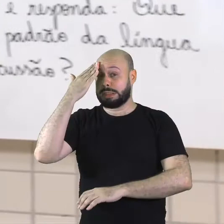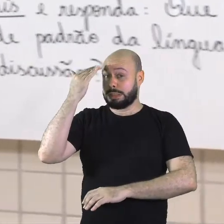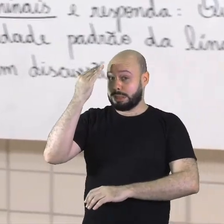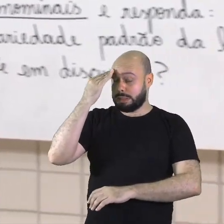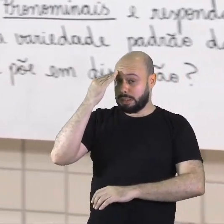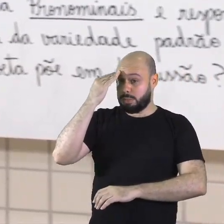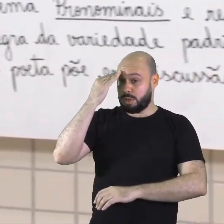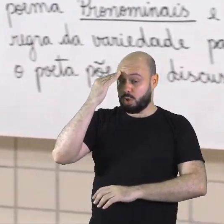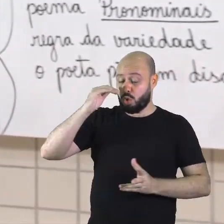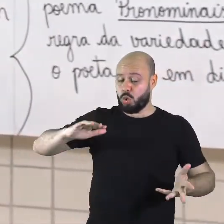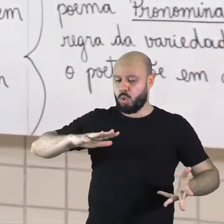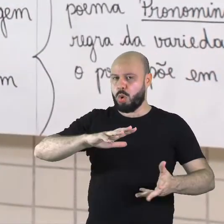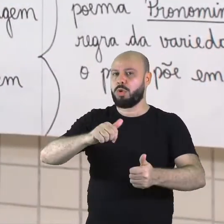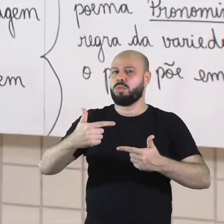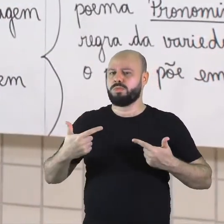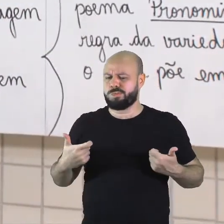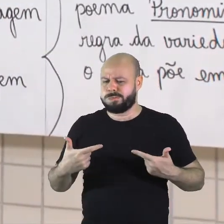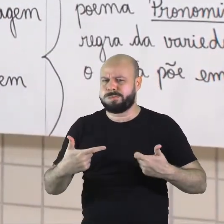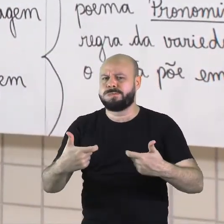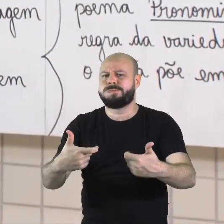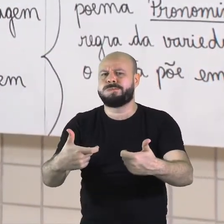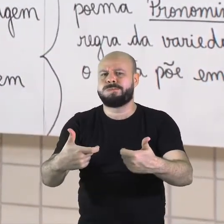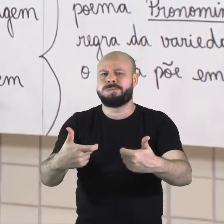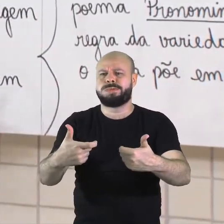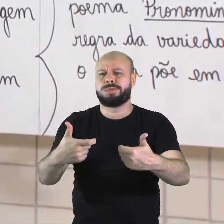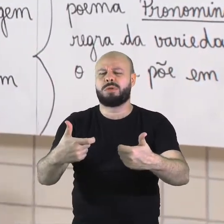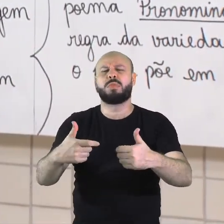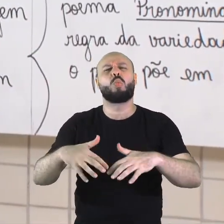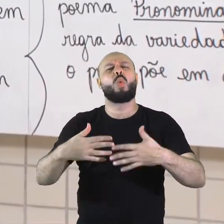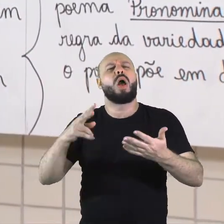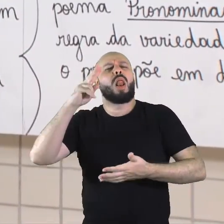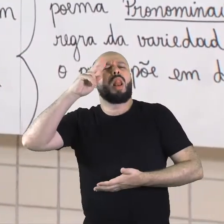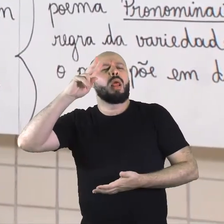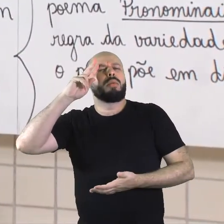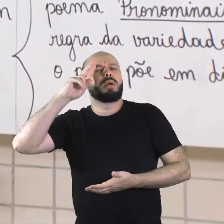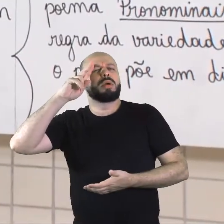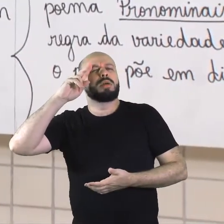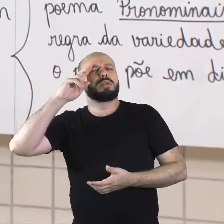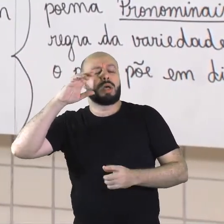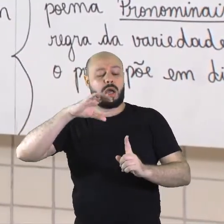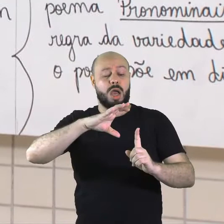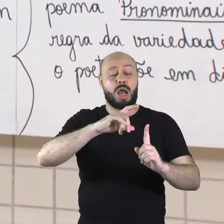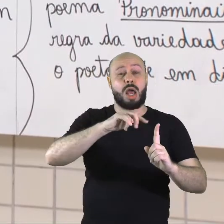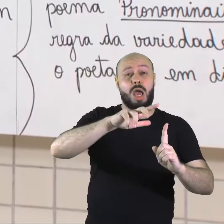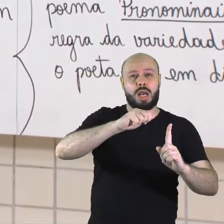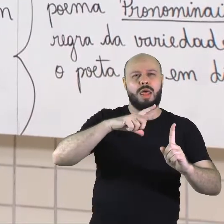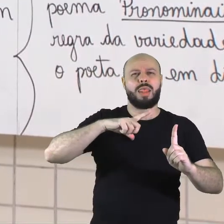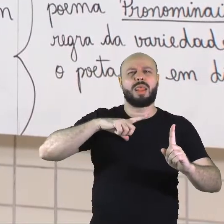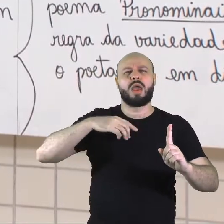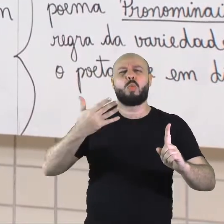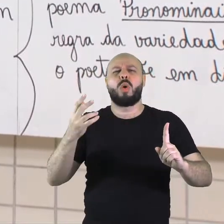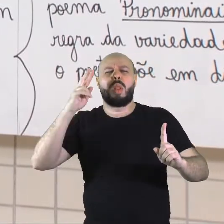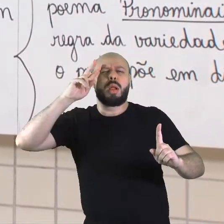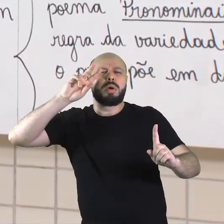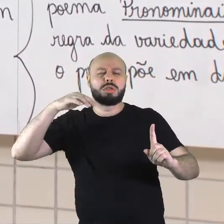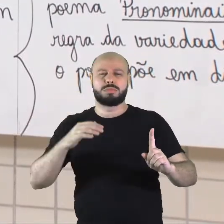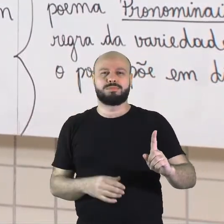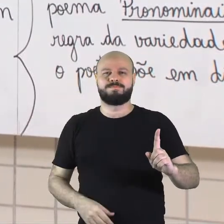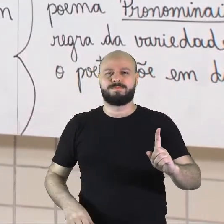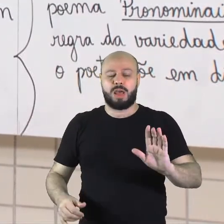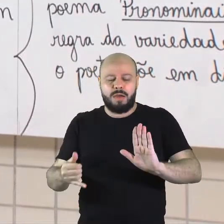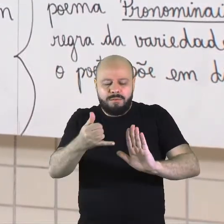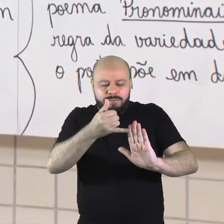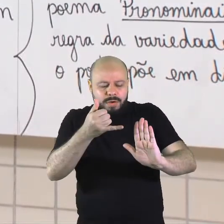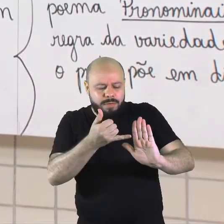ele foi um mundo de guerra, né? Então, quais são as lembranças que Clara tem? A partir dos outros versos, até dos